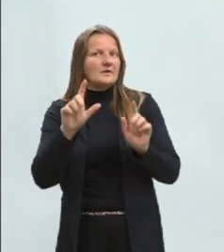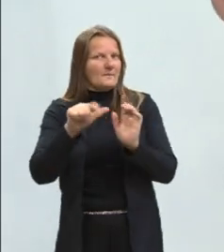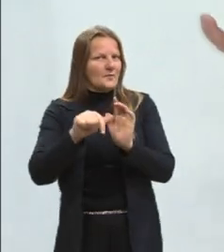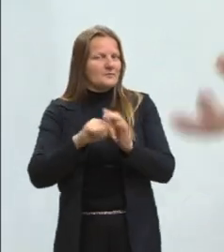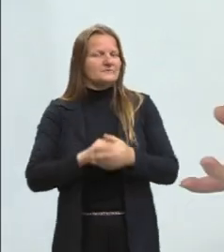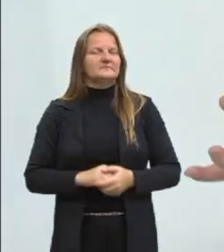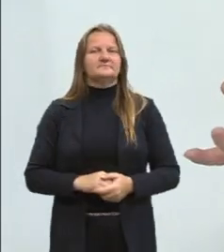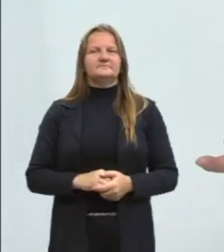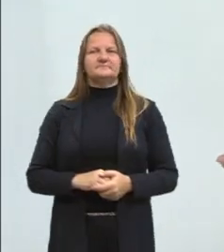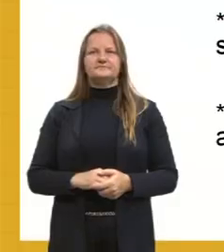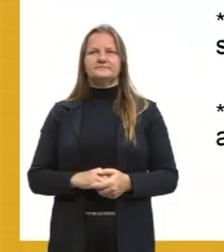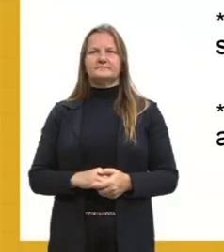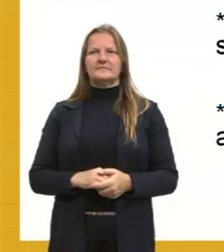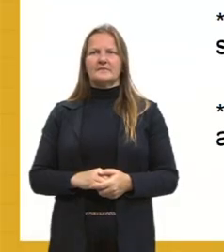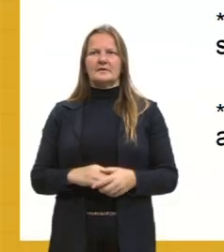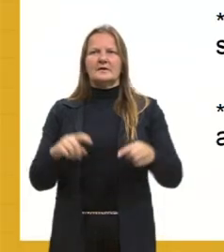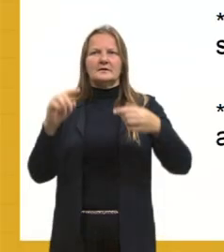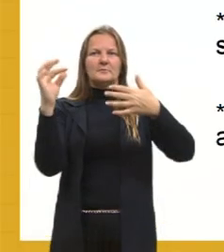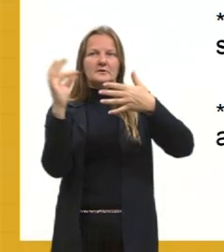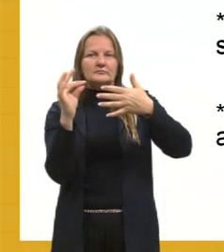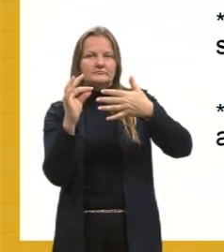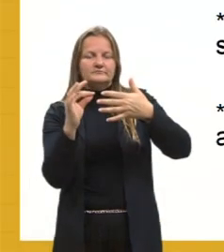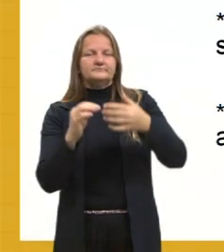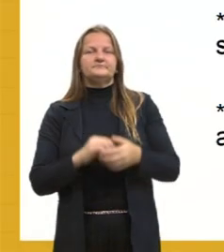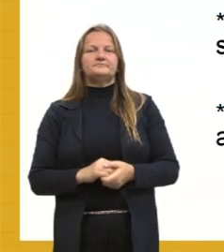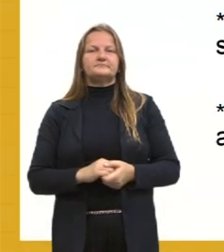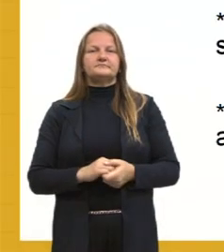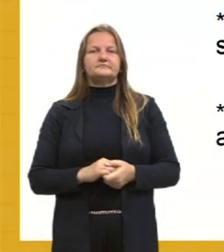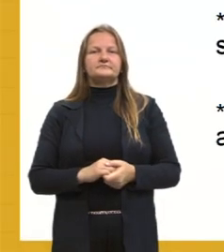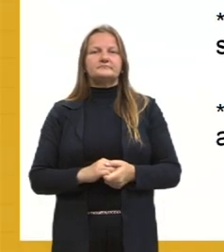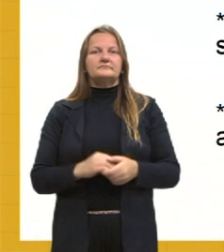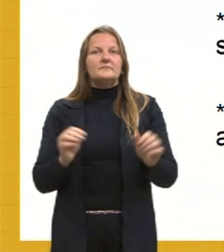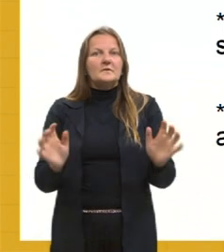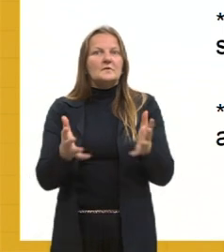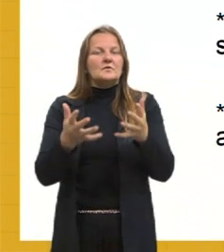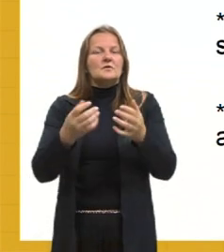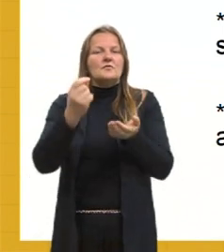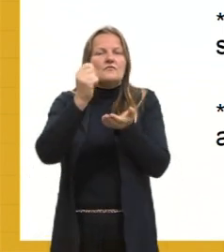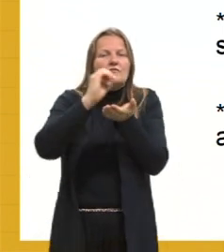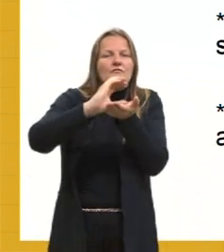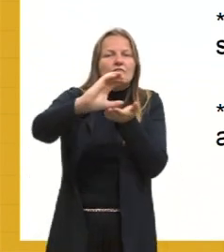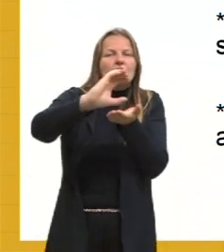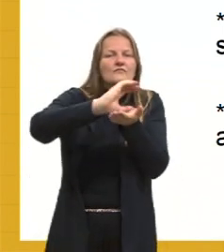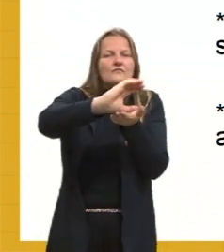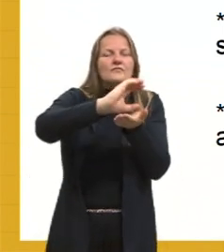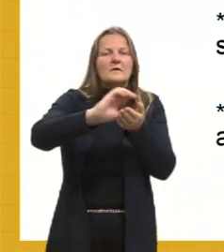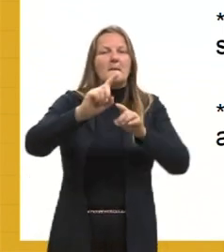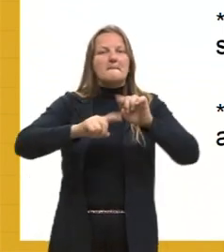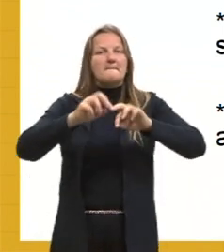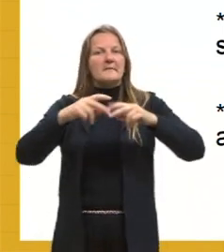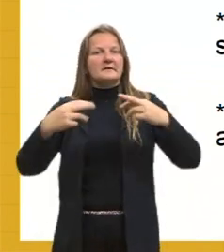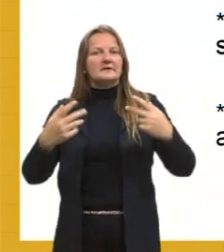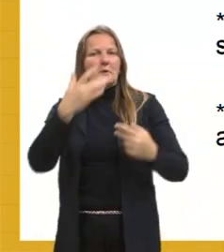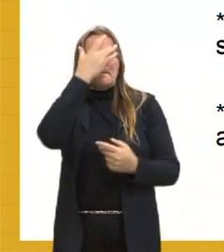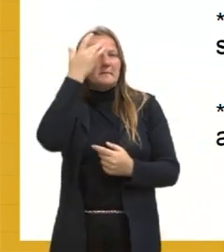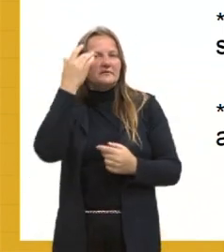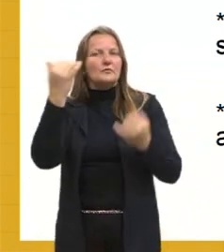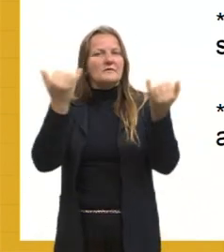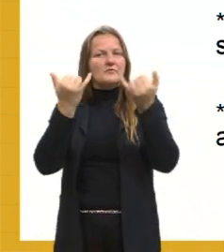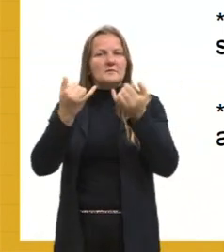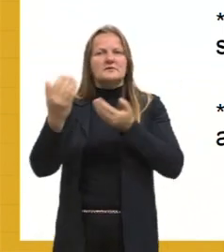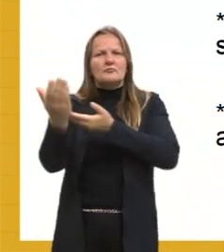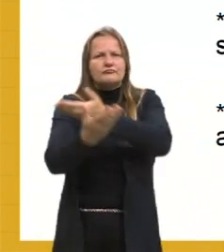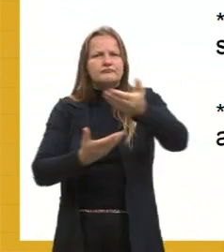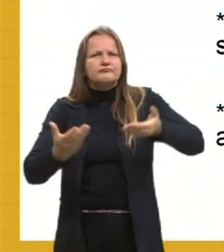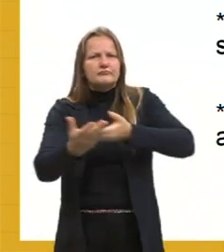ele faz esse processo de intensificação dos fluxos de capitais de mercadoria pessoas e informações